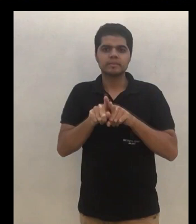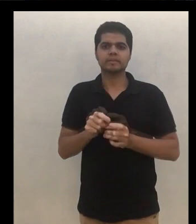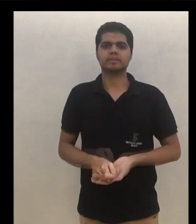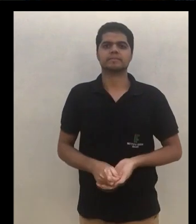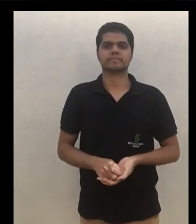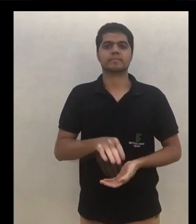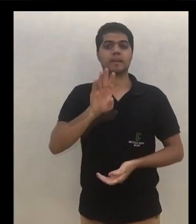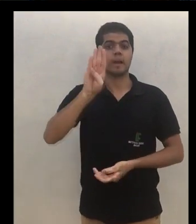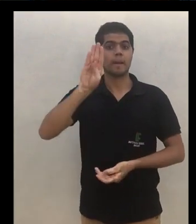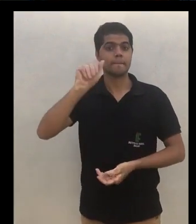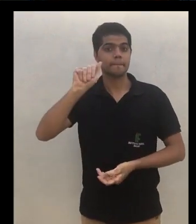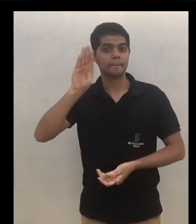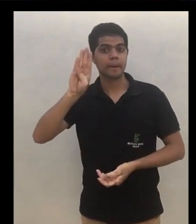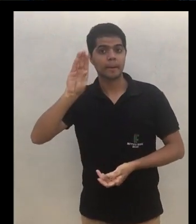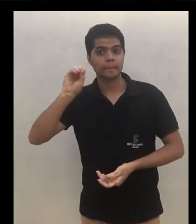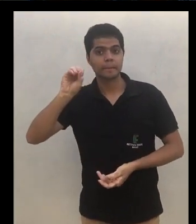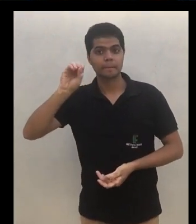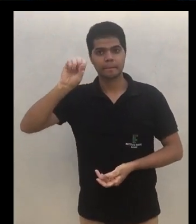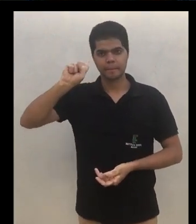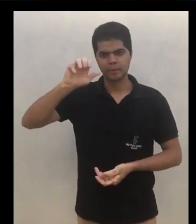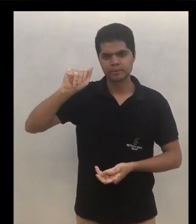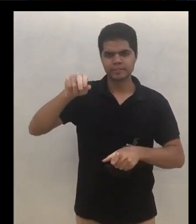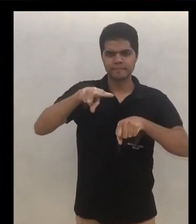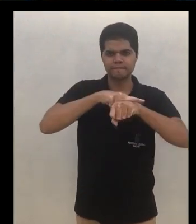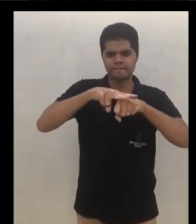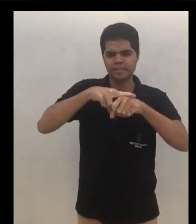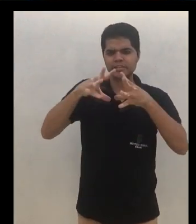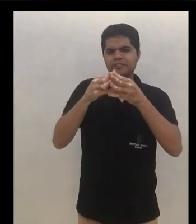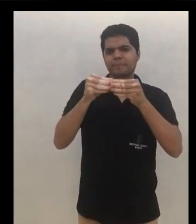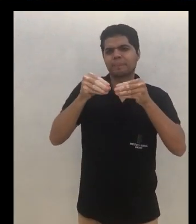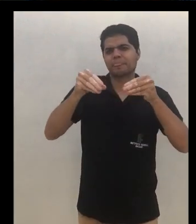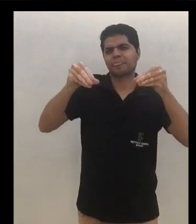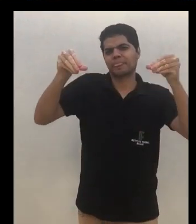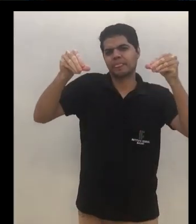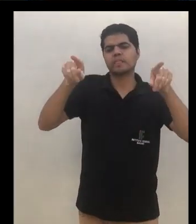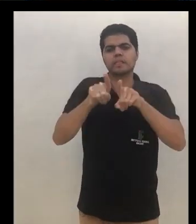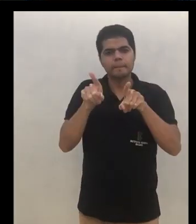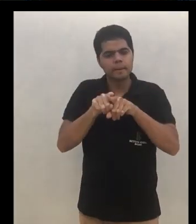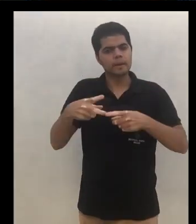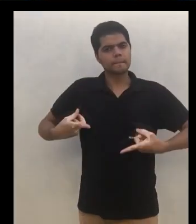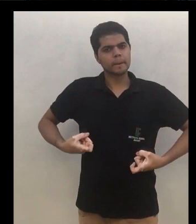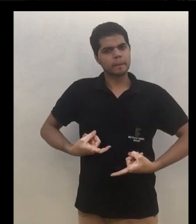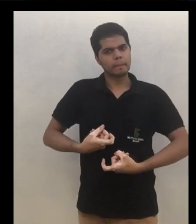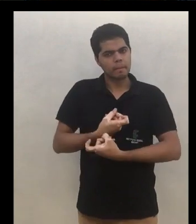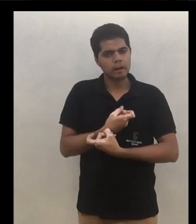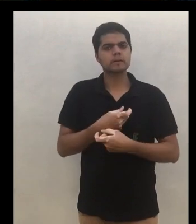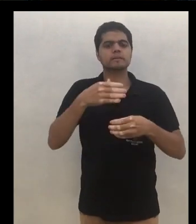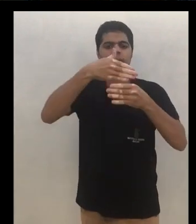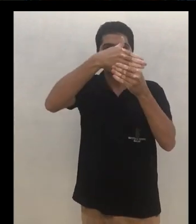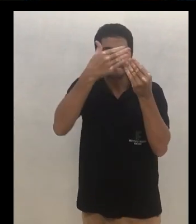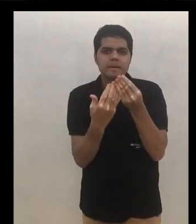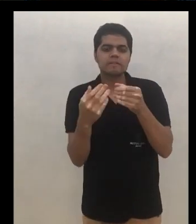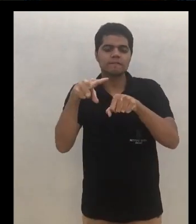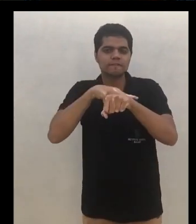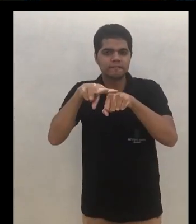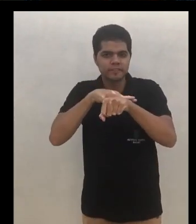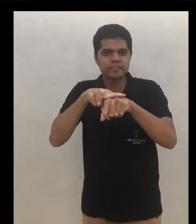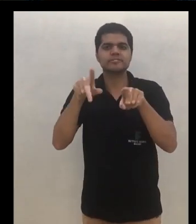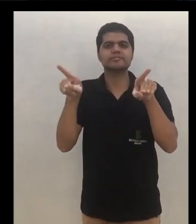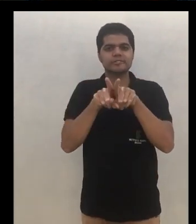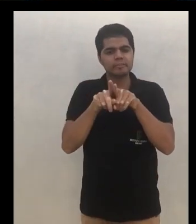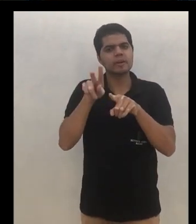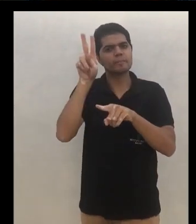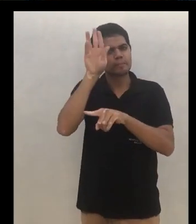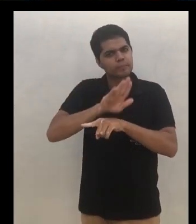muito utilizada para cicatriz, né, para o animal ferir ou mesmo para verme. O mamão verde, muito utilizado para controle